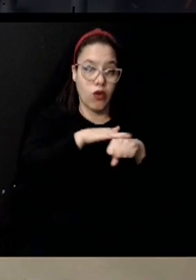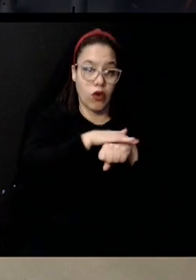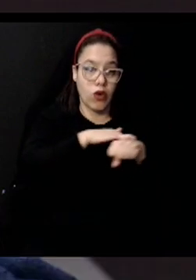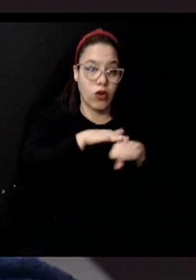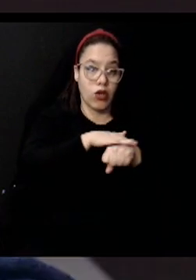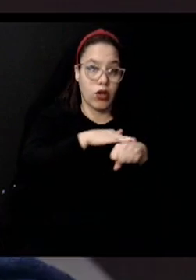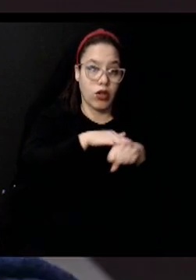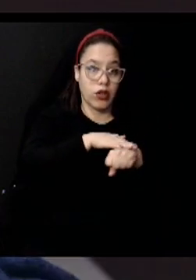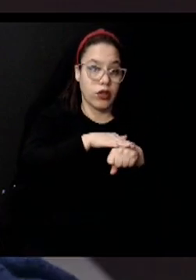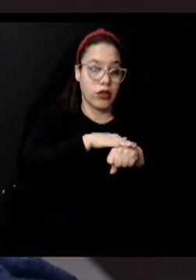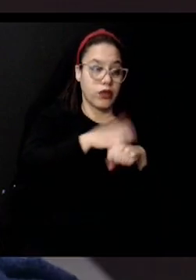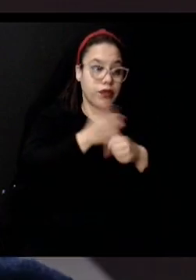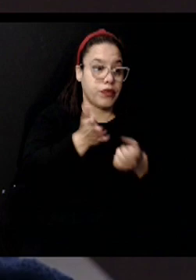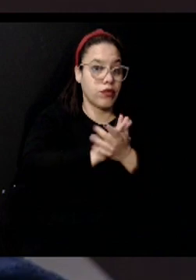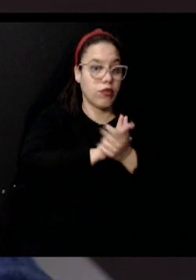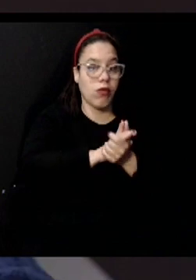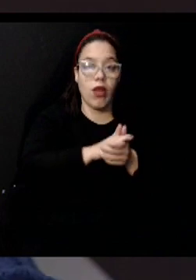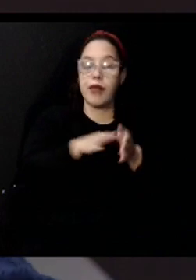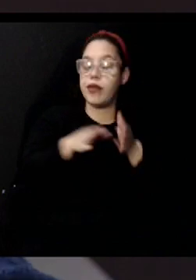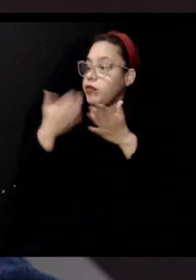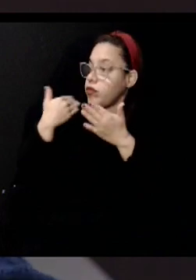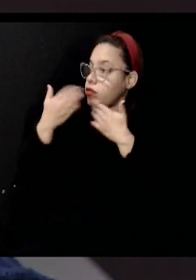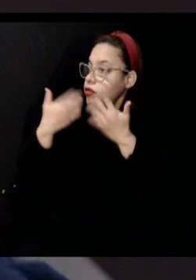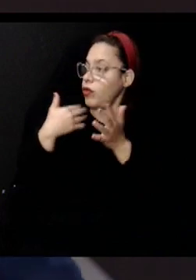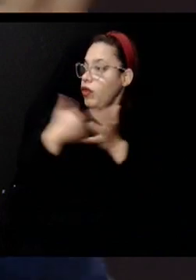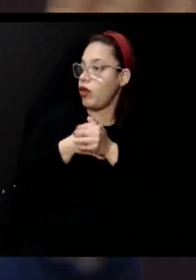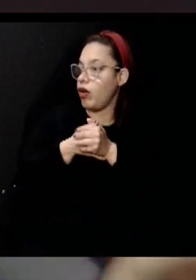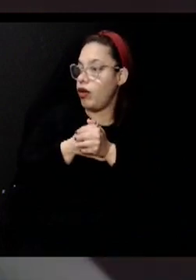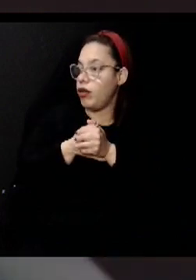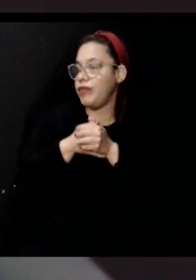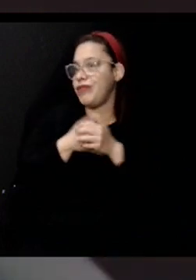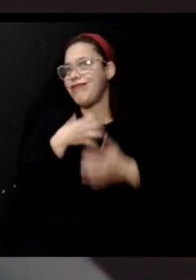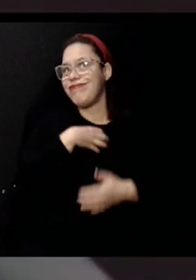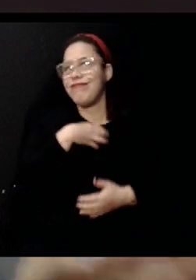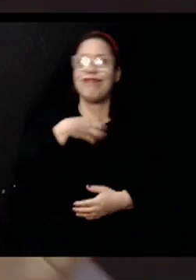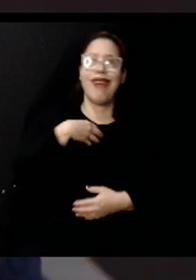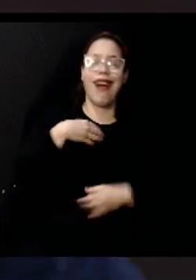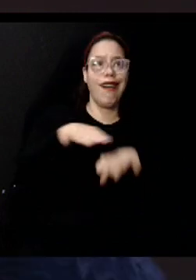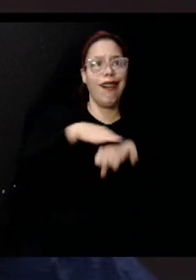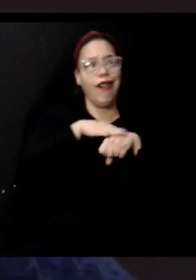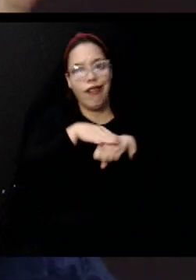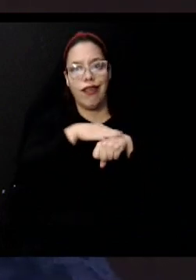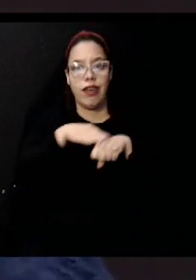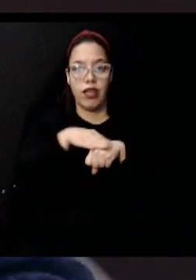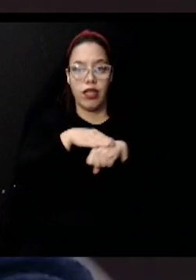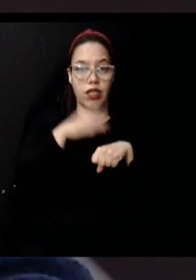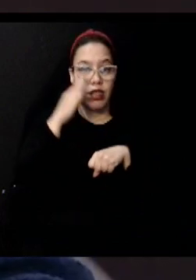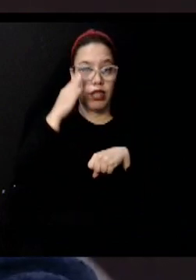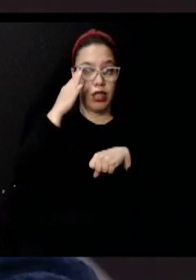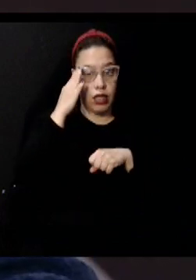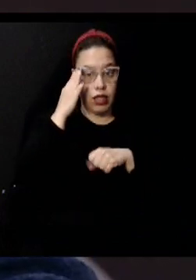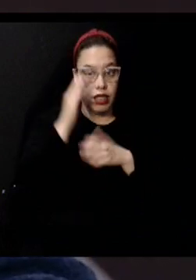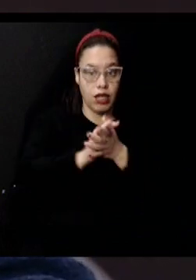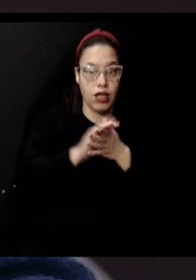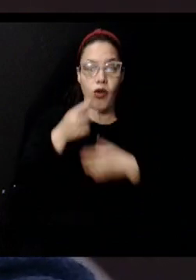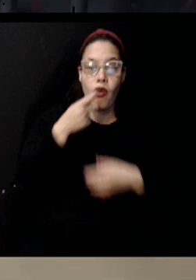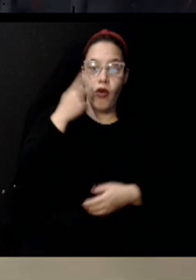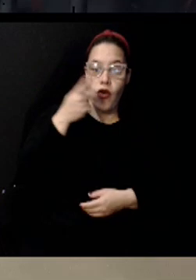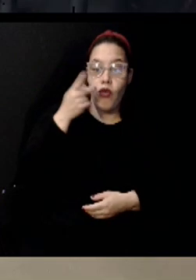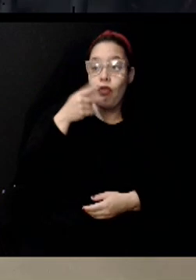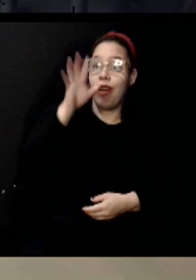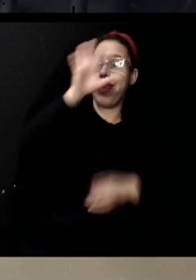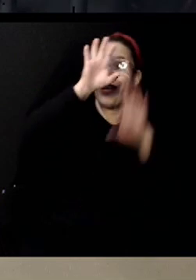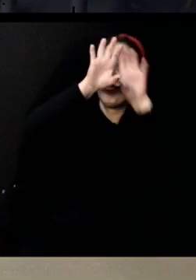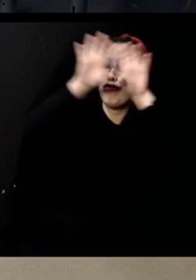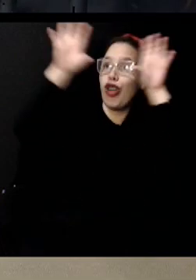ela tá meio ali sem jeito. Aham. Exatamente, é até um clichê falar do tempo, É, né. "Nossa, você